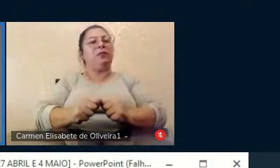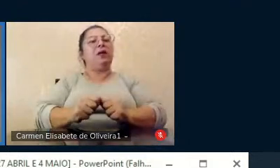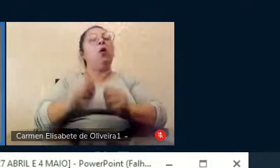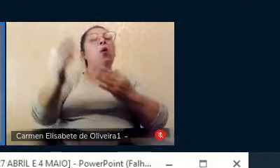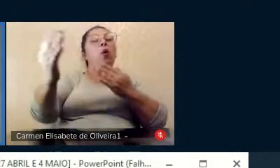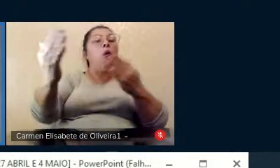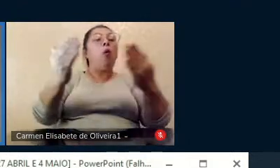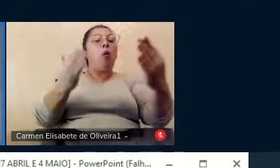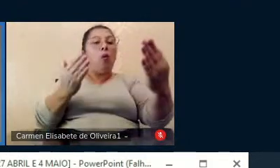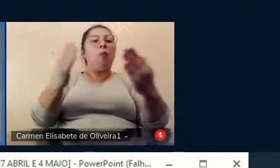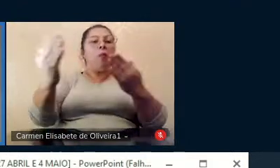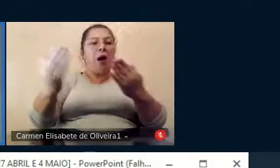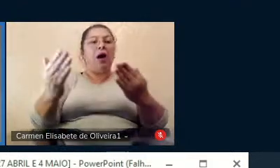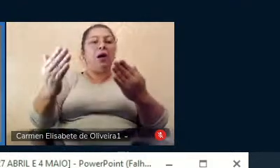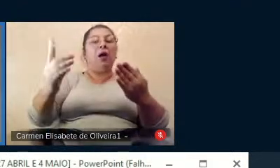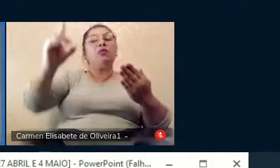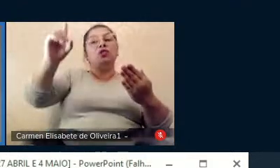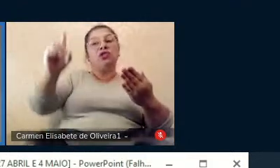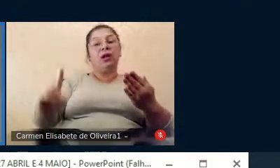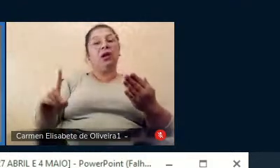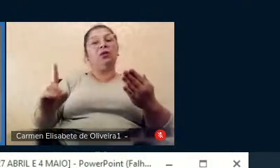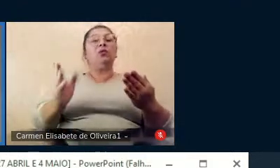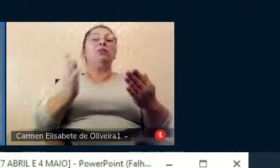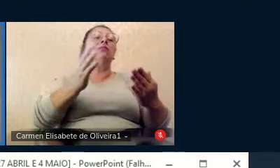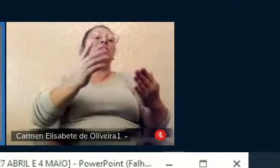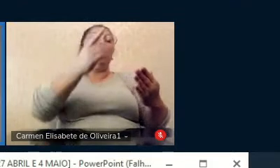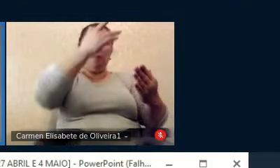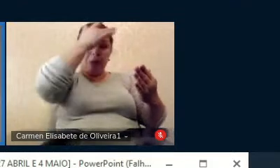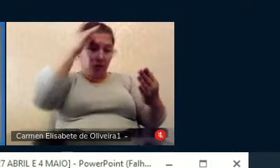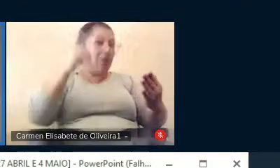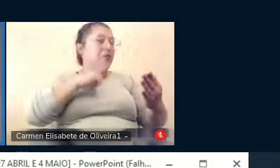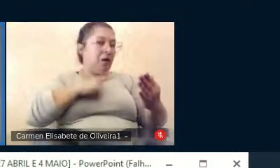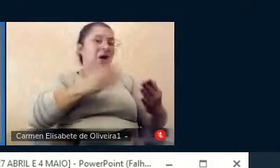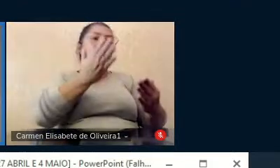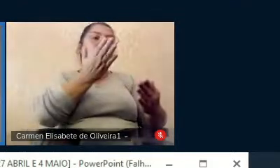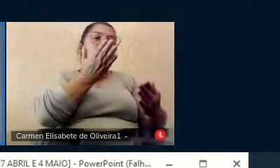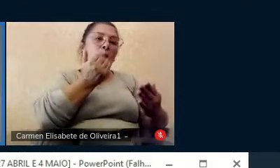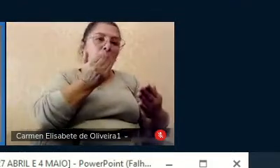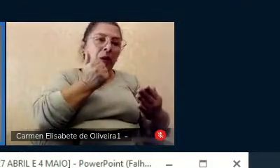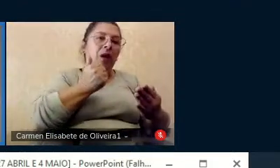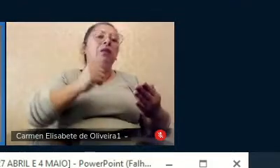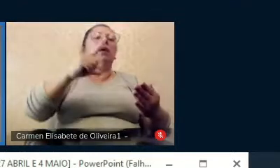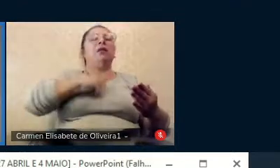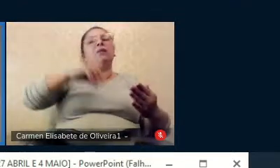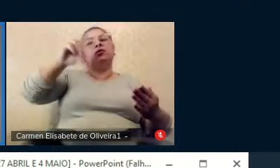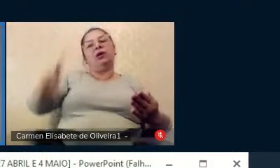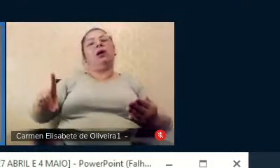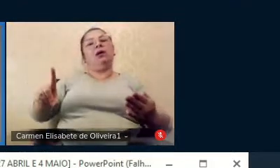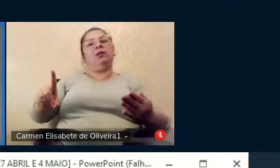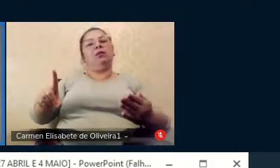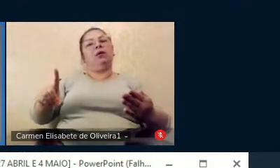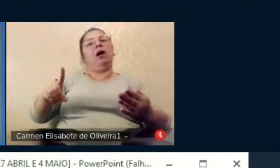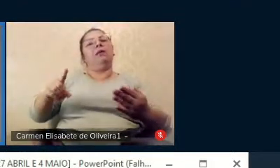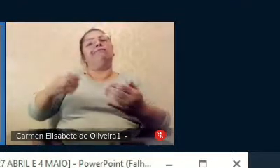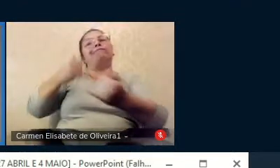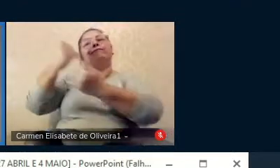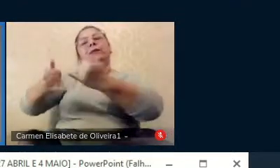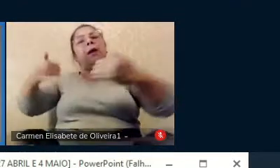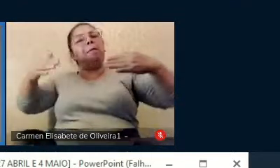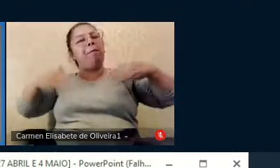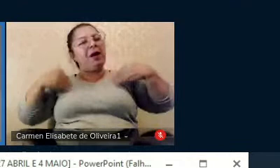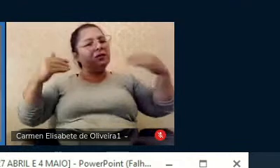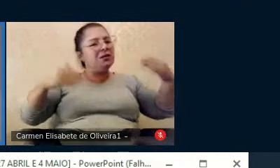assim, ao direito que nós temos à alimentação, né? Direito ao lazer, então, direito à moradia,